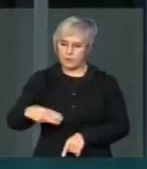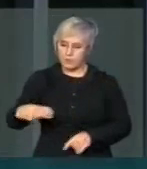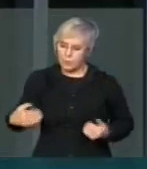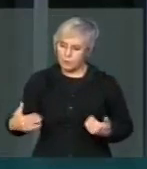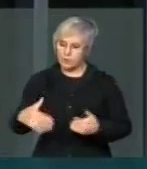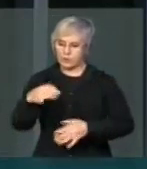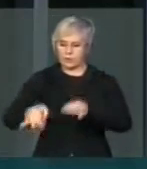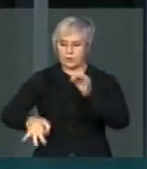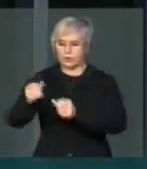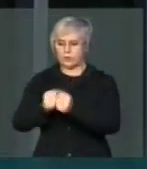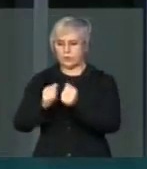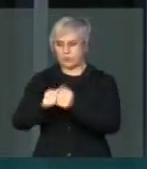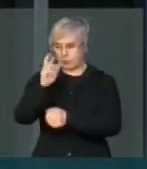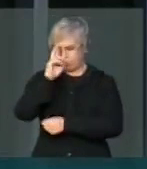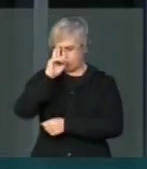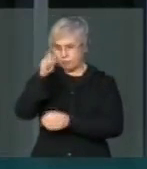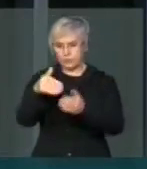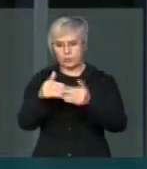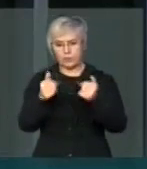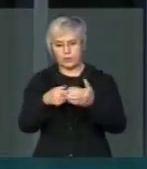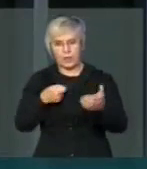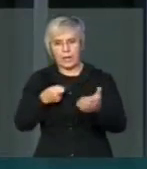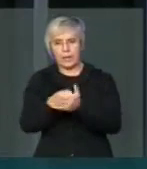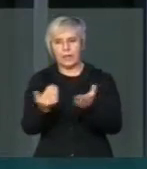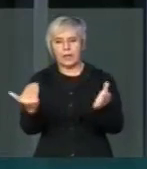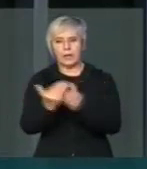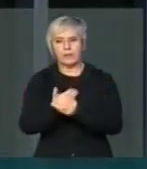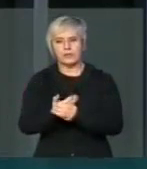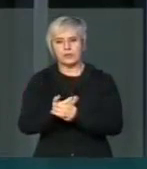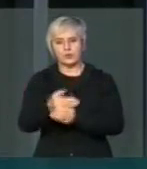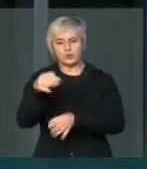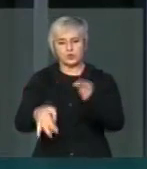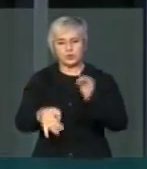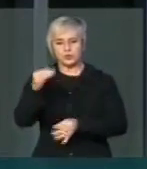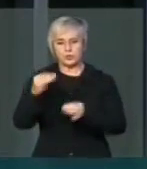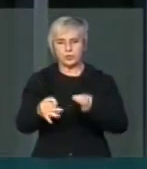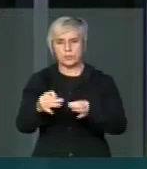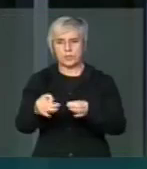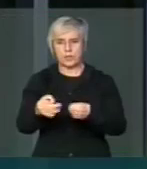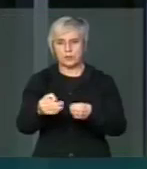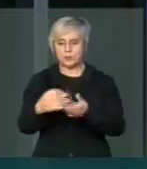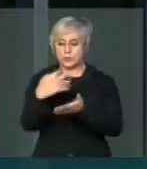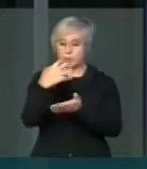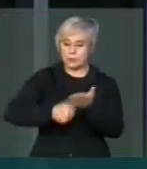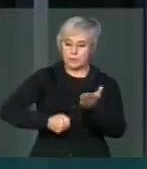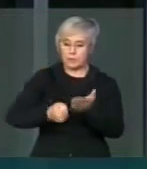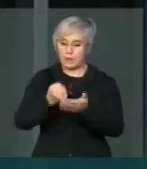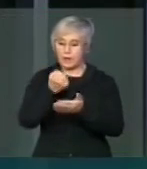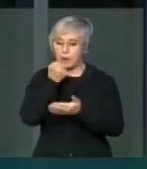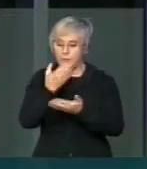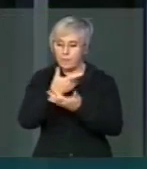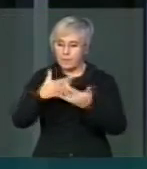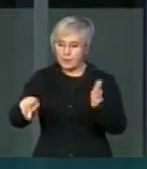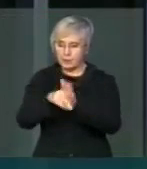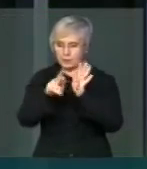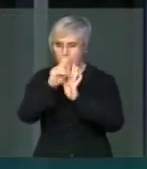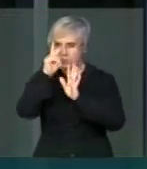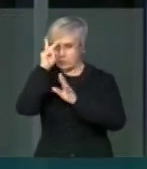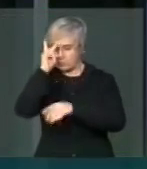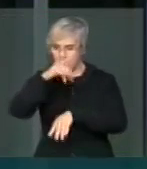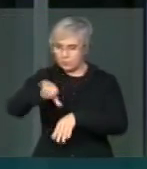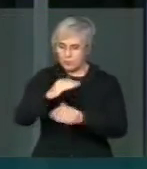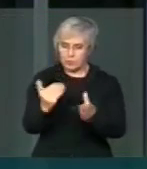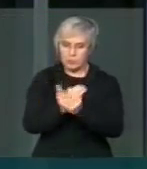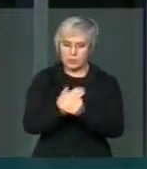que atua como autoridade solicitante da ação judicial de indisponibilidade. Nesse sentido, o interesse dos referidos órgãos do